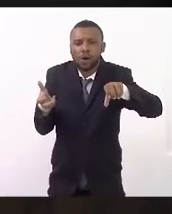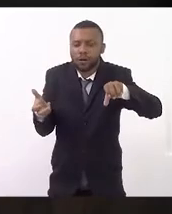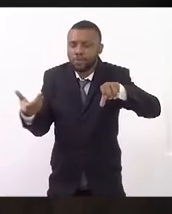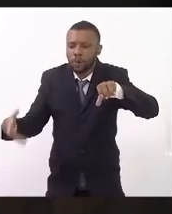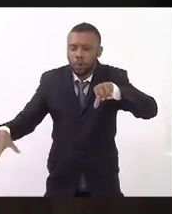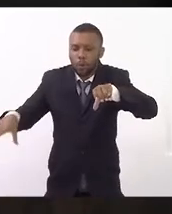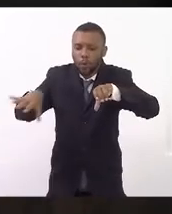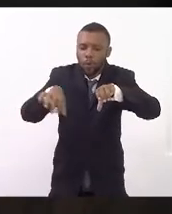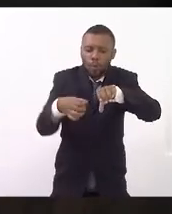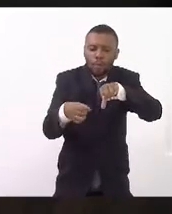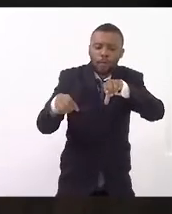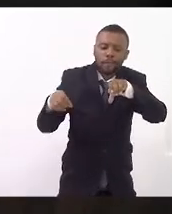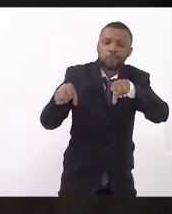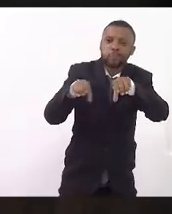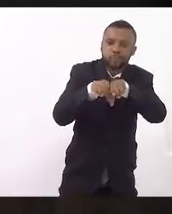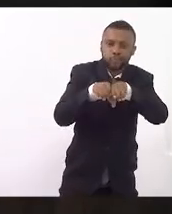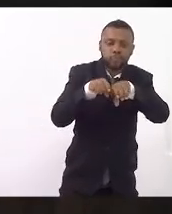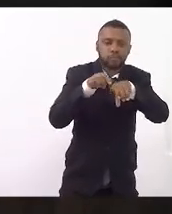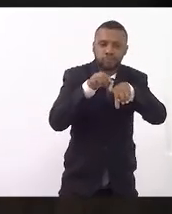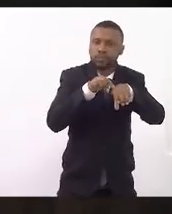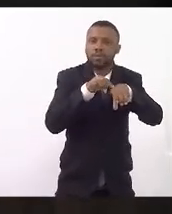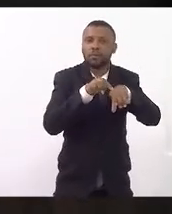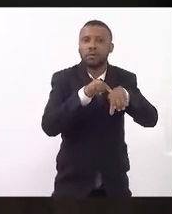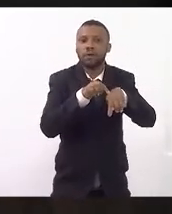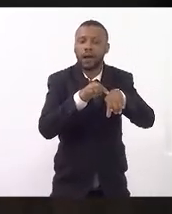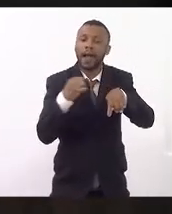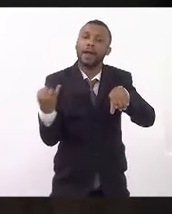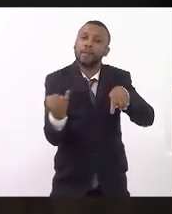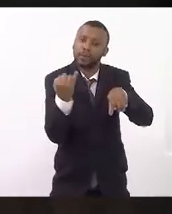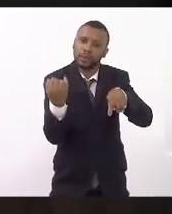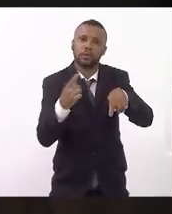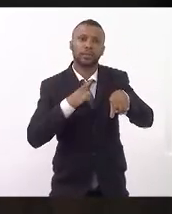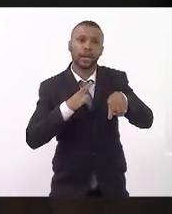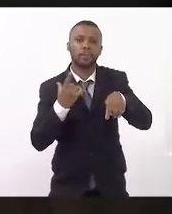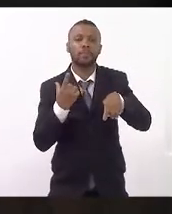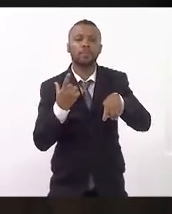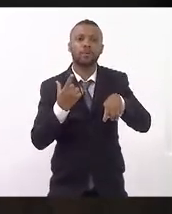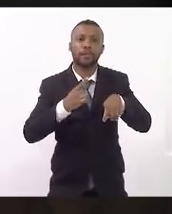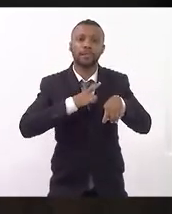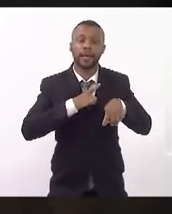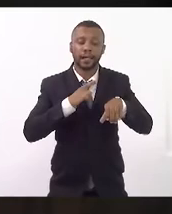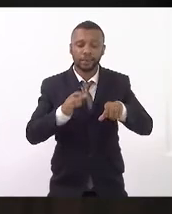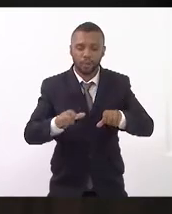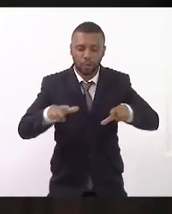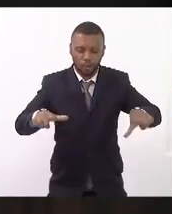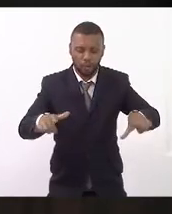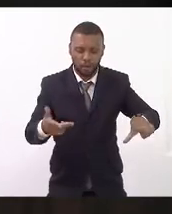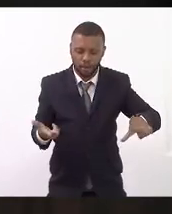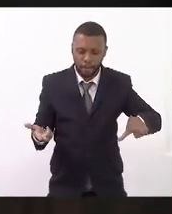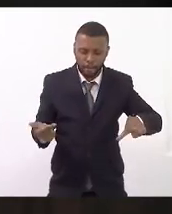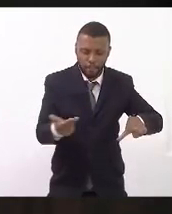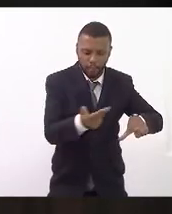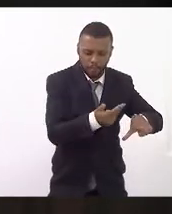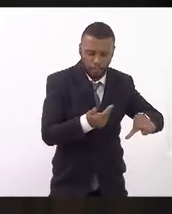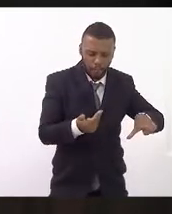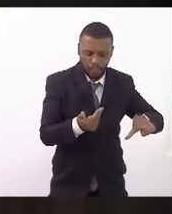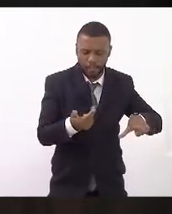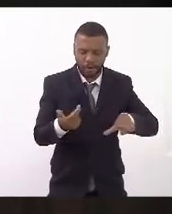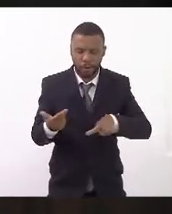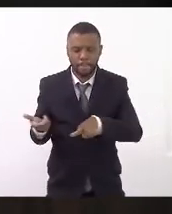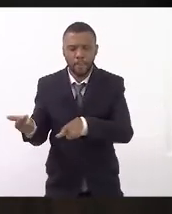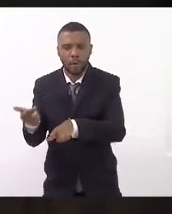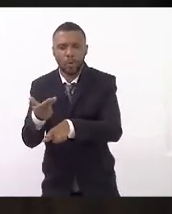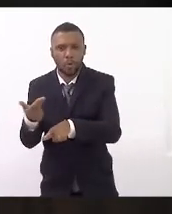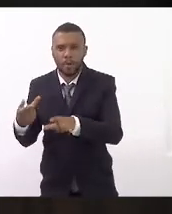gente possa ter uma planta ou, quem sabe, duas plantas de fertilizantes. Tem um plano